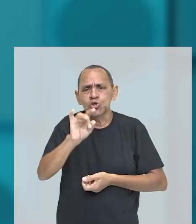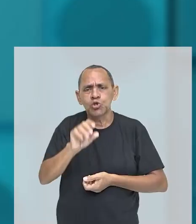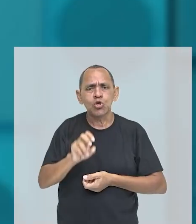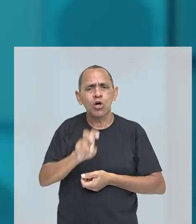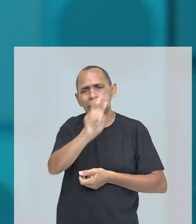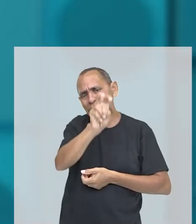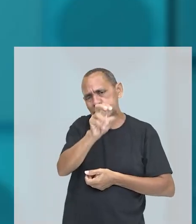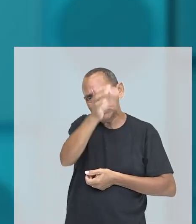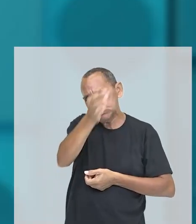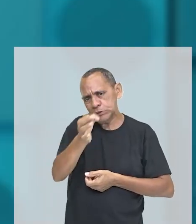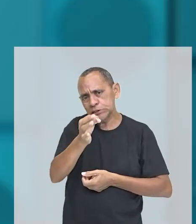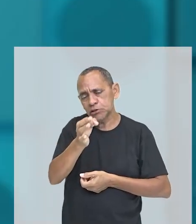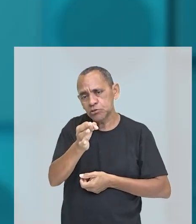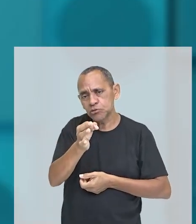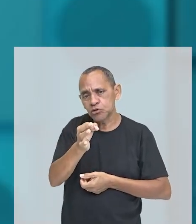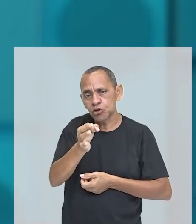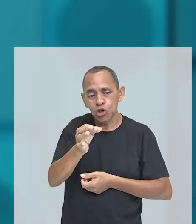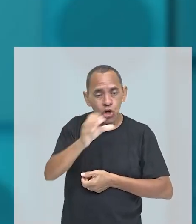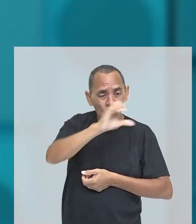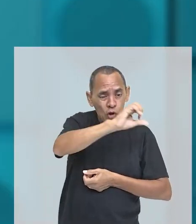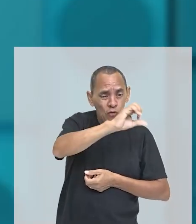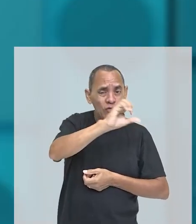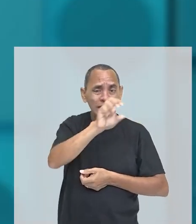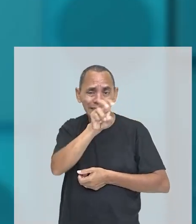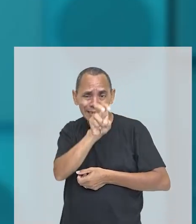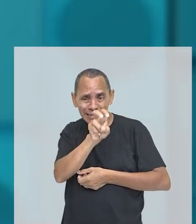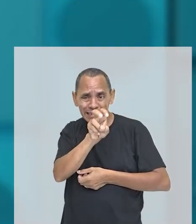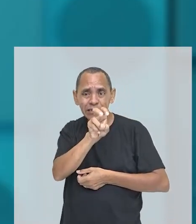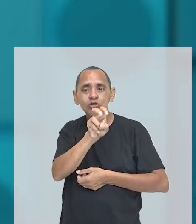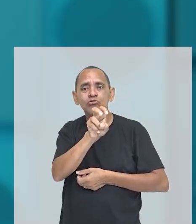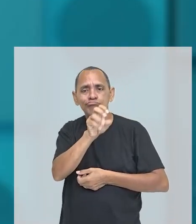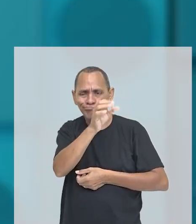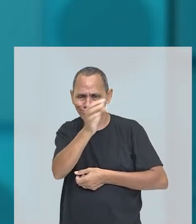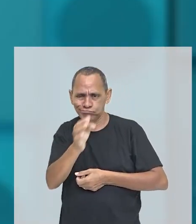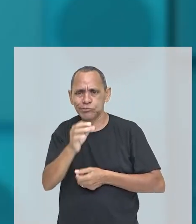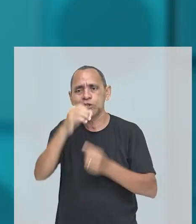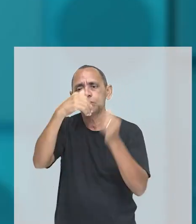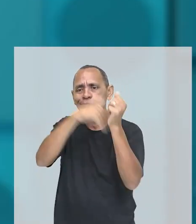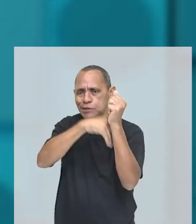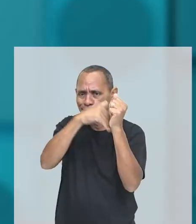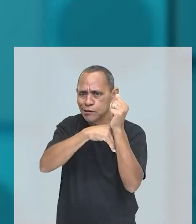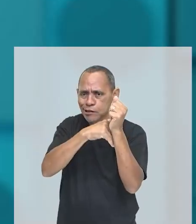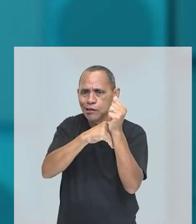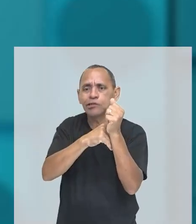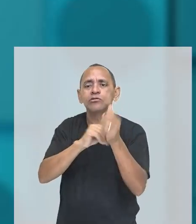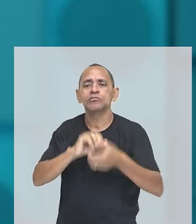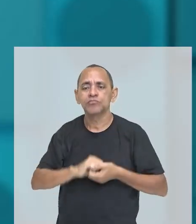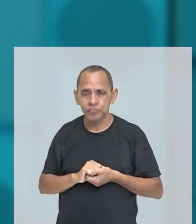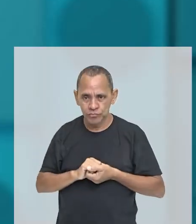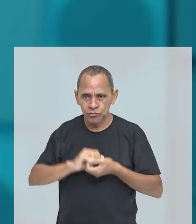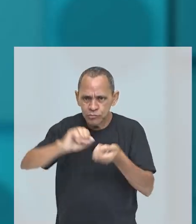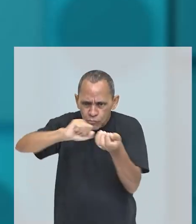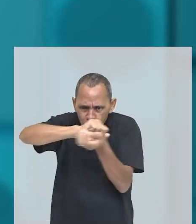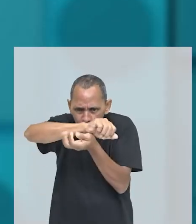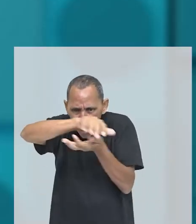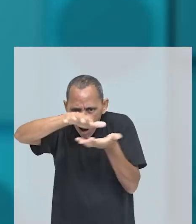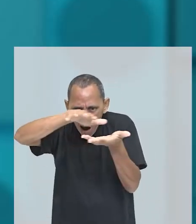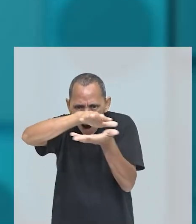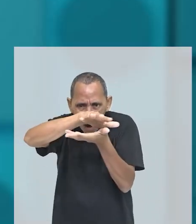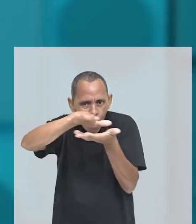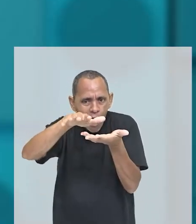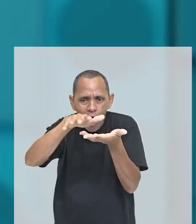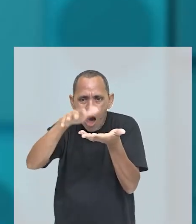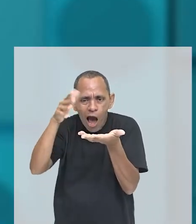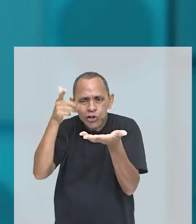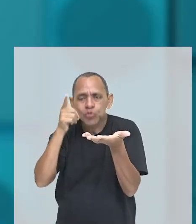outros 95% é algo que a gente desconhece, tratando então da energia escura e também da matéria escura, que não dá para